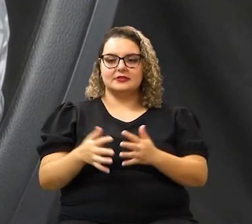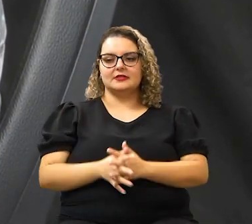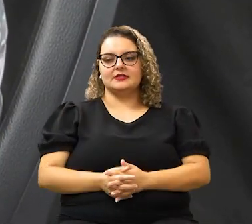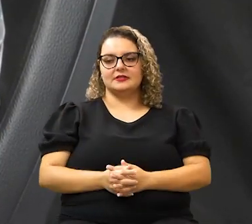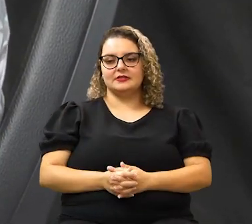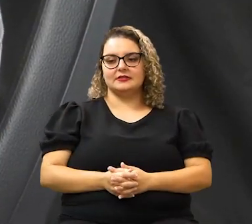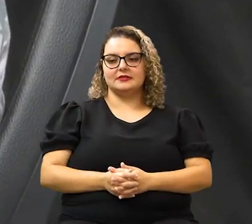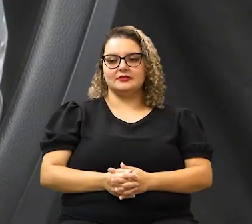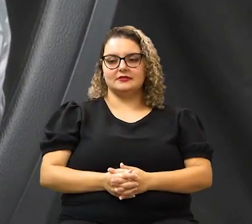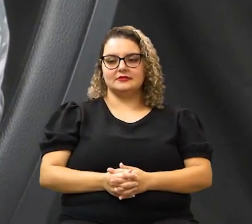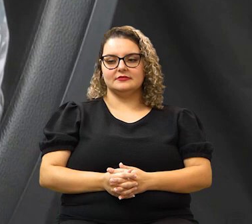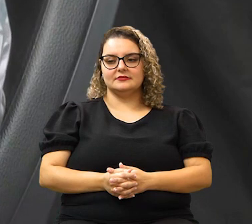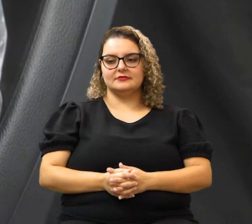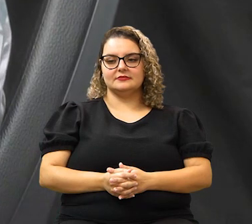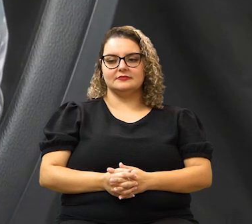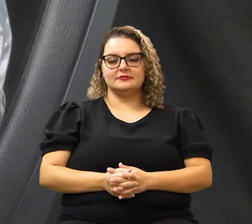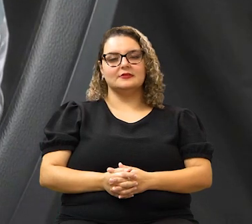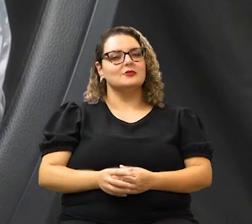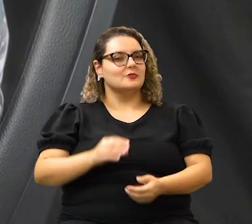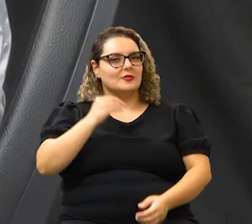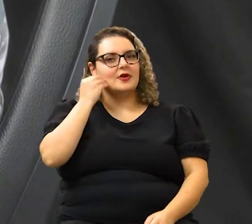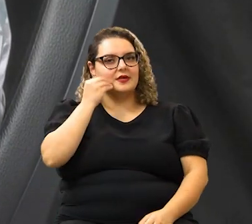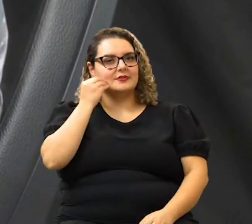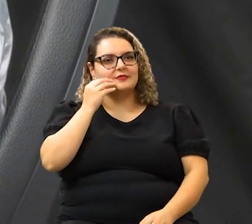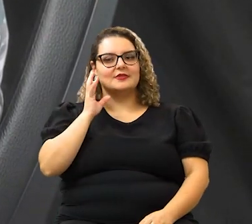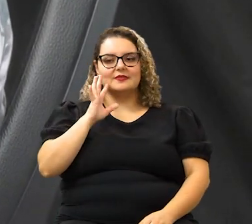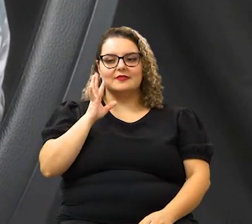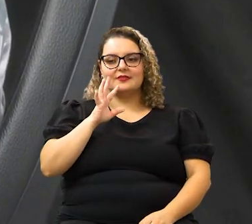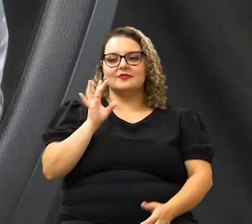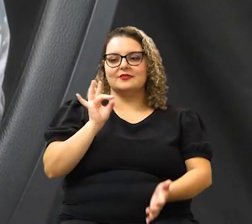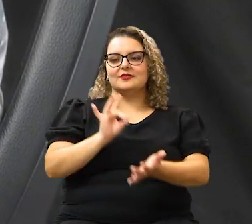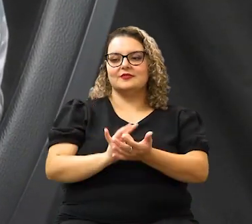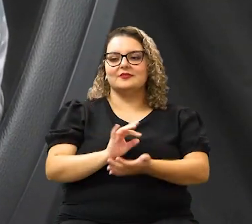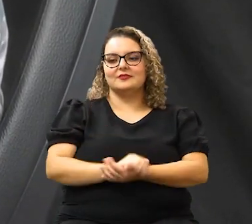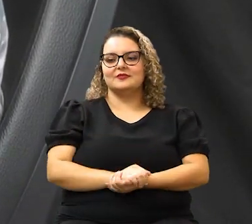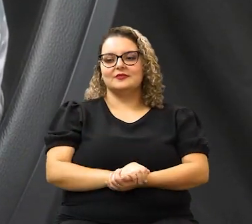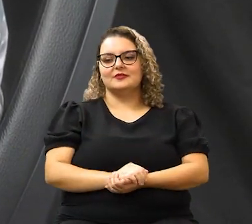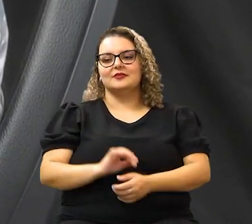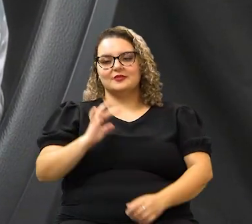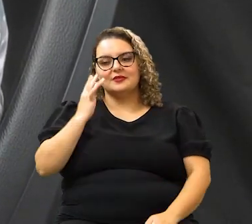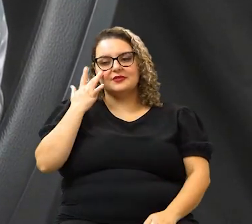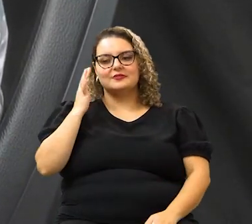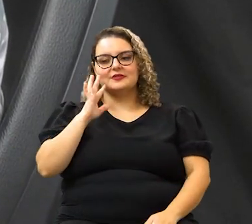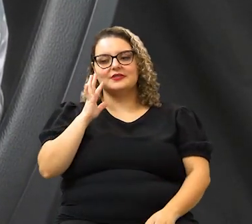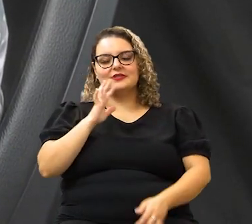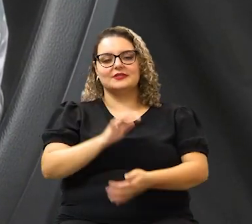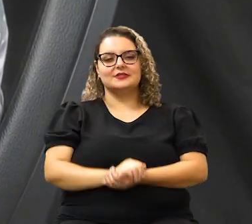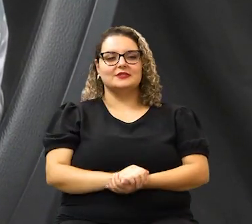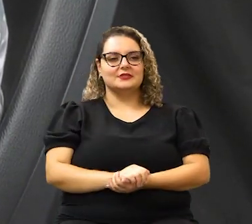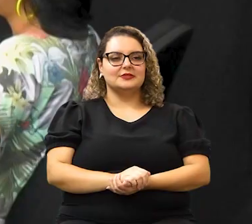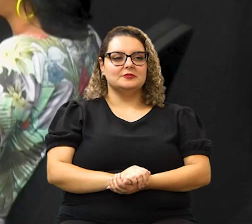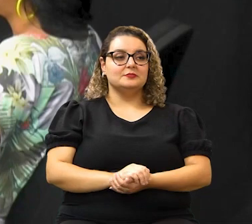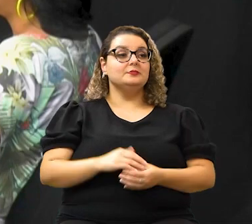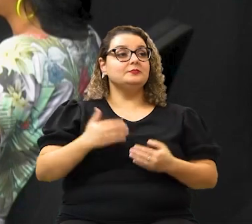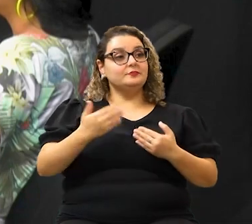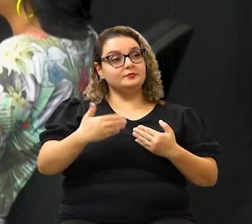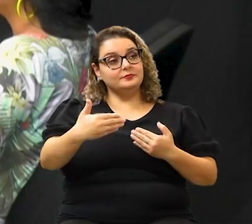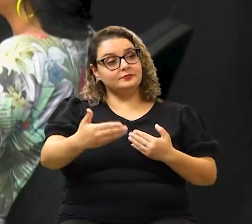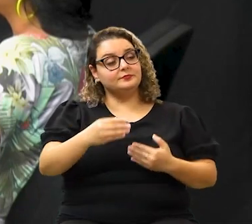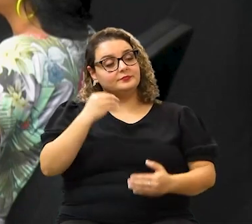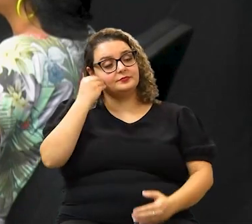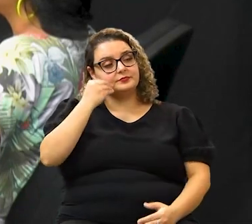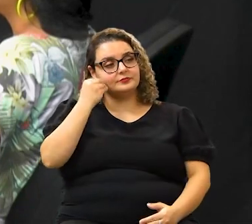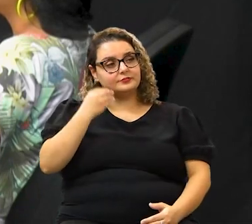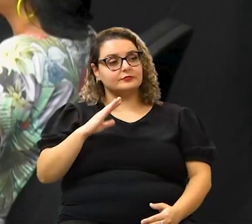Foi uma experiência bem interessante, na verdade. Eu acho que foi bem, bem bacana. Sim, e aí, a partir dessa experiência, quando